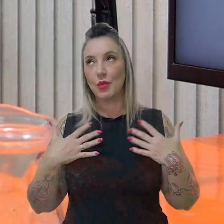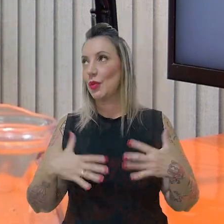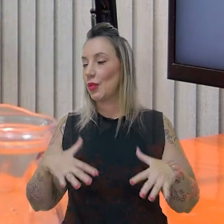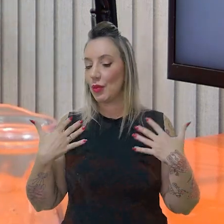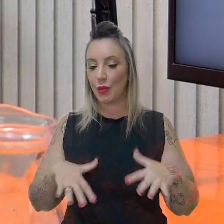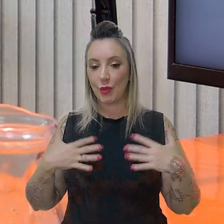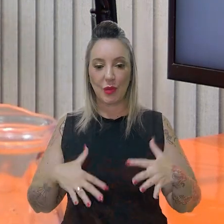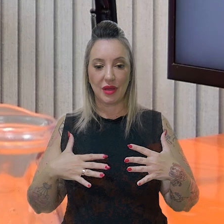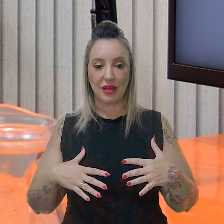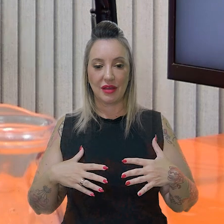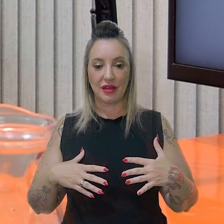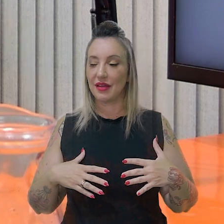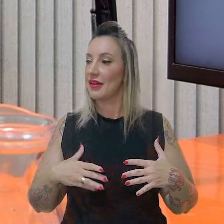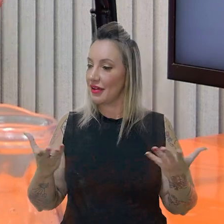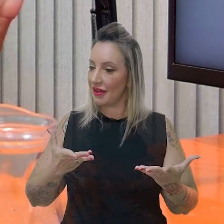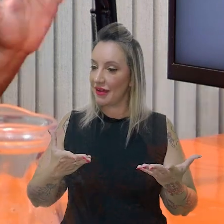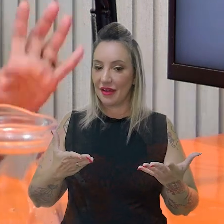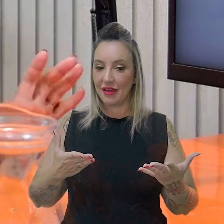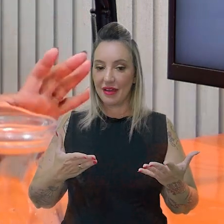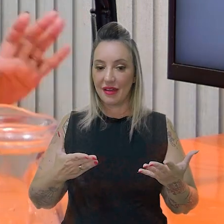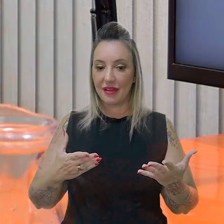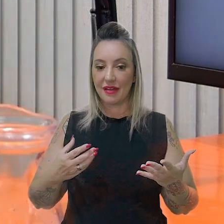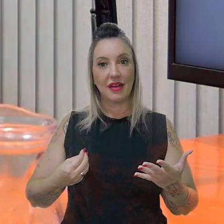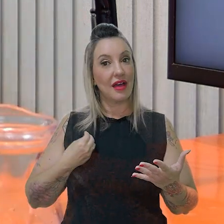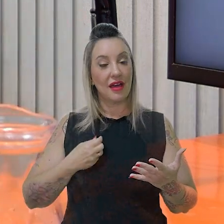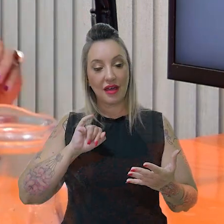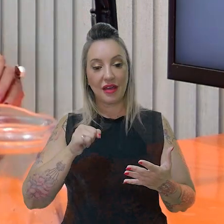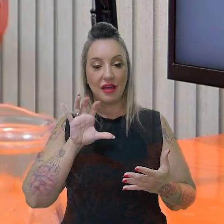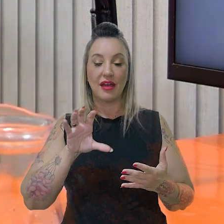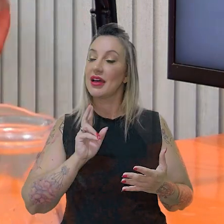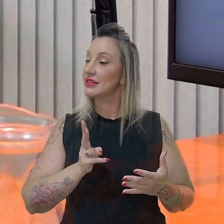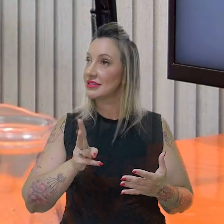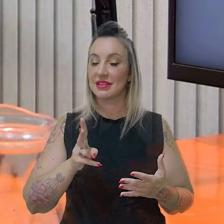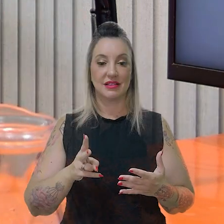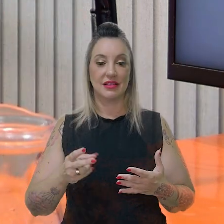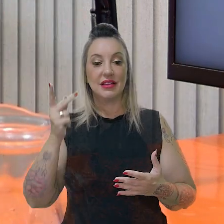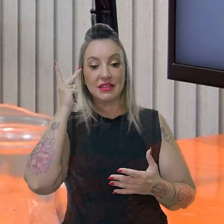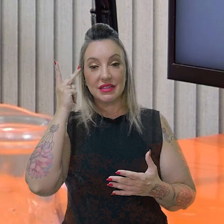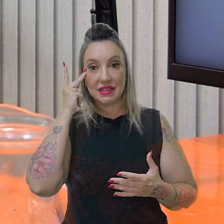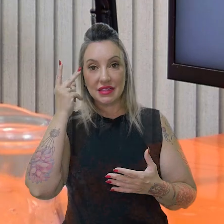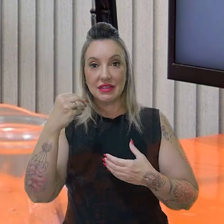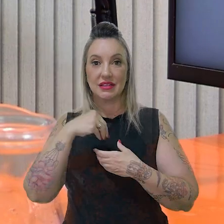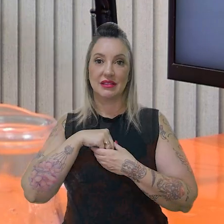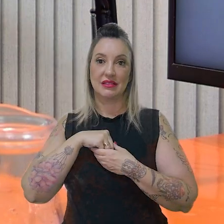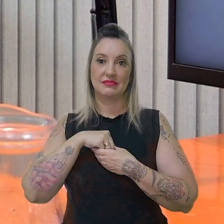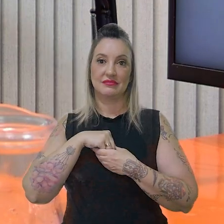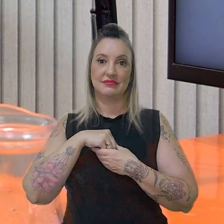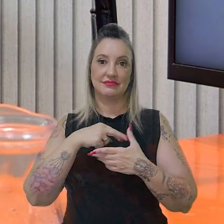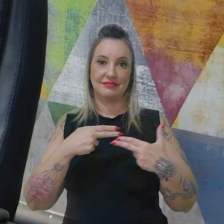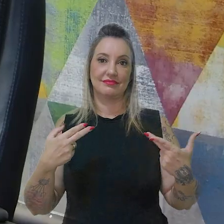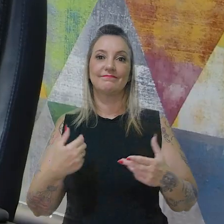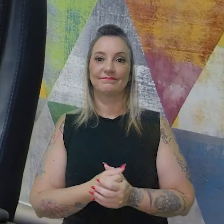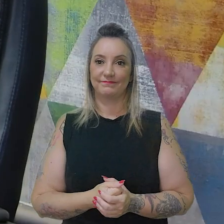gás foi assim Angélica agora você só vai beber dessa fonte de fato como sempre São Paulo tá me traz isso né ah é